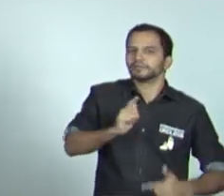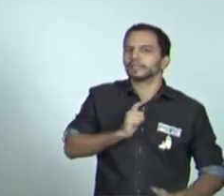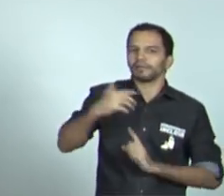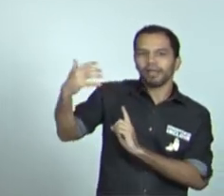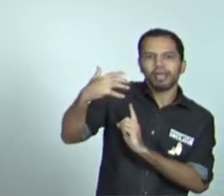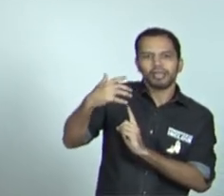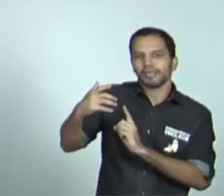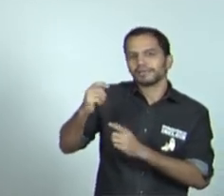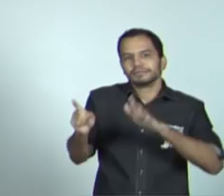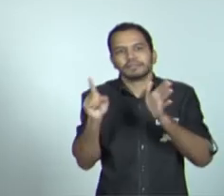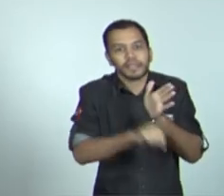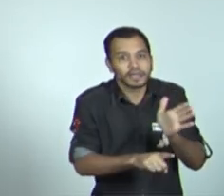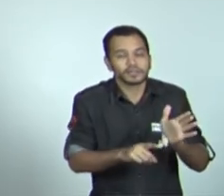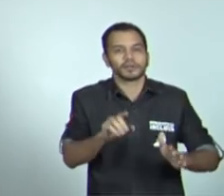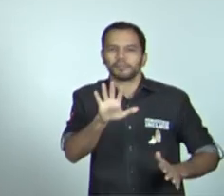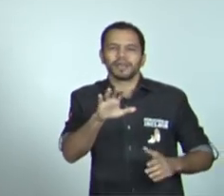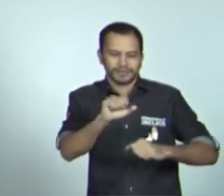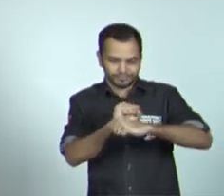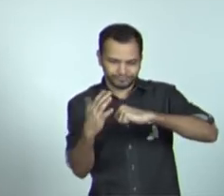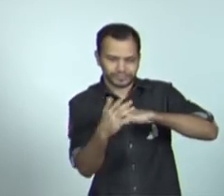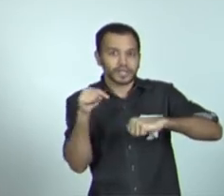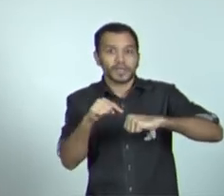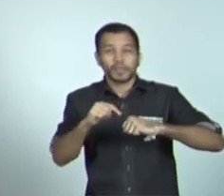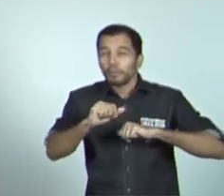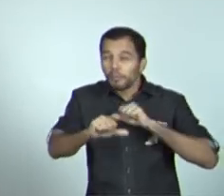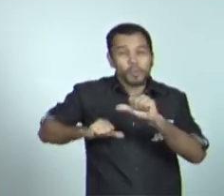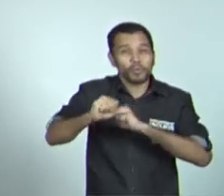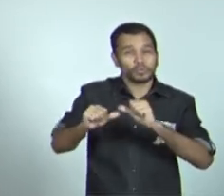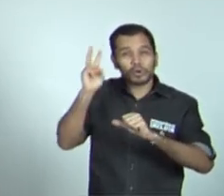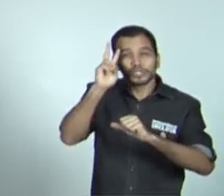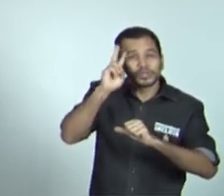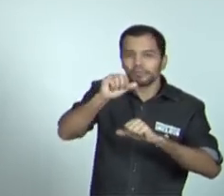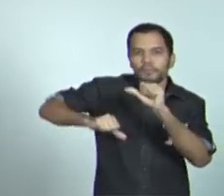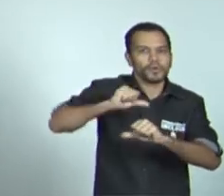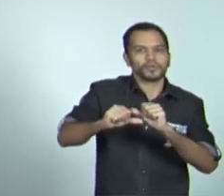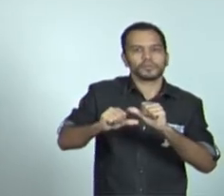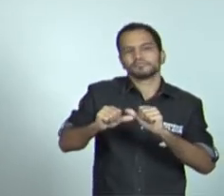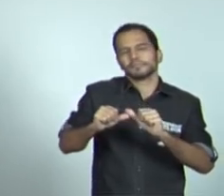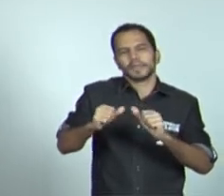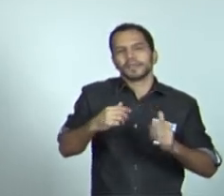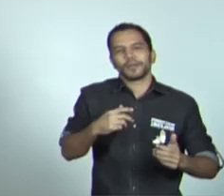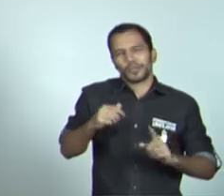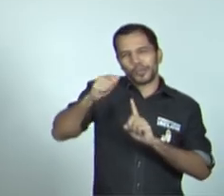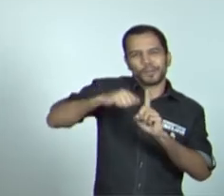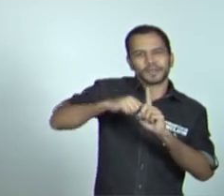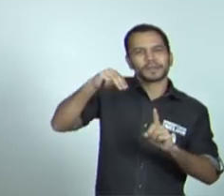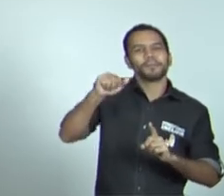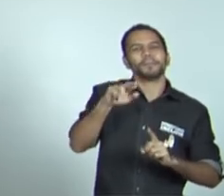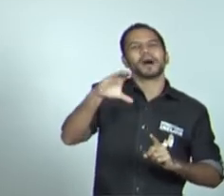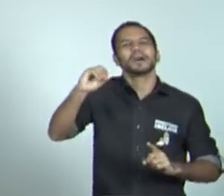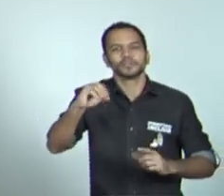mudou a nossa história de um dia para o outro até o dia onze doze de março a gente tava ouvindo falar no